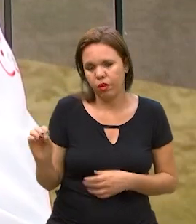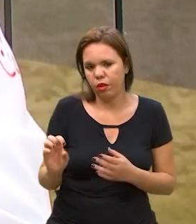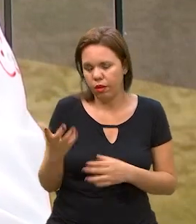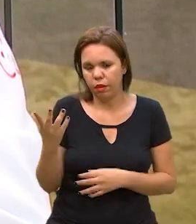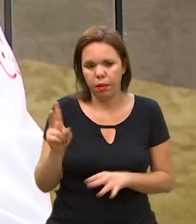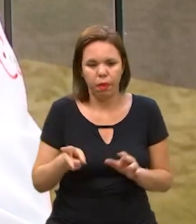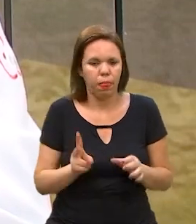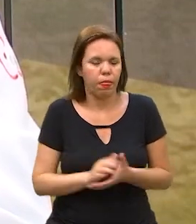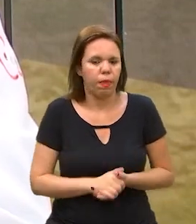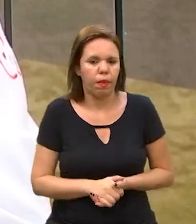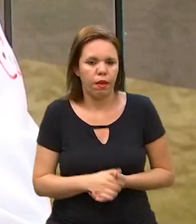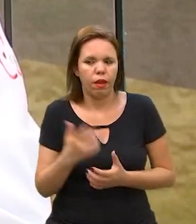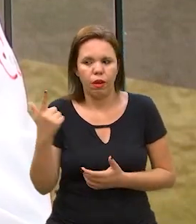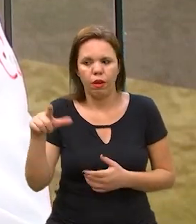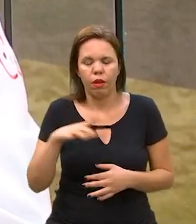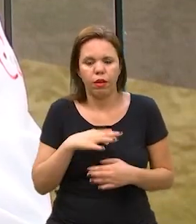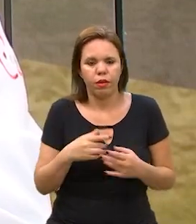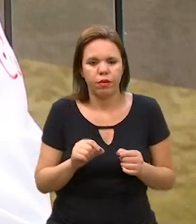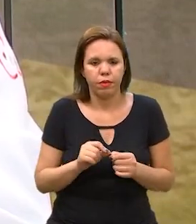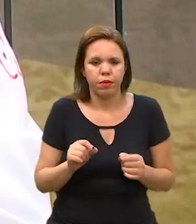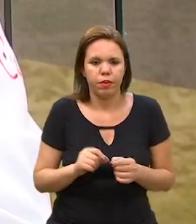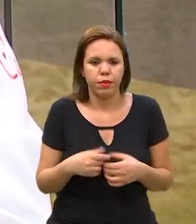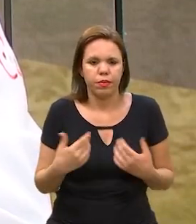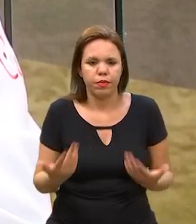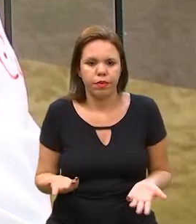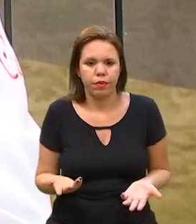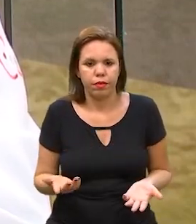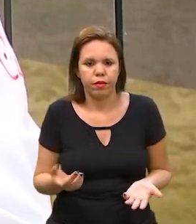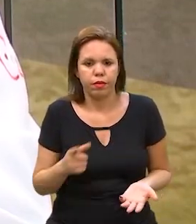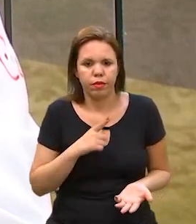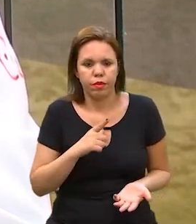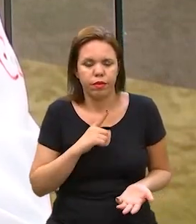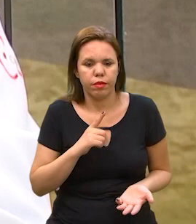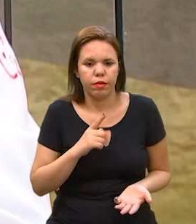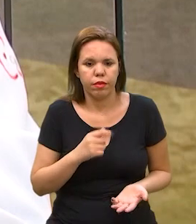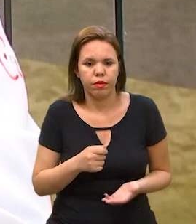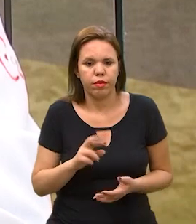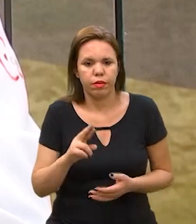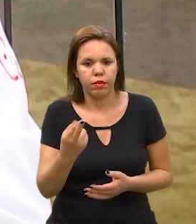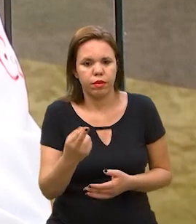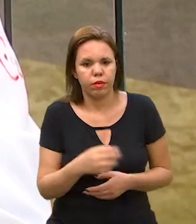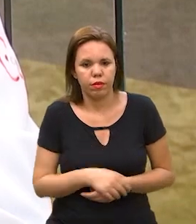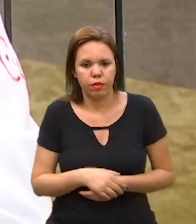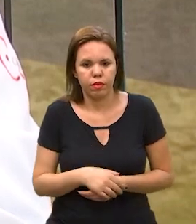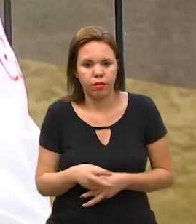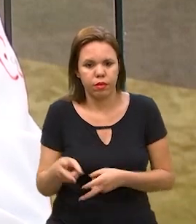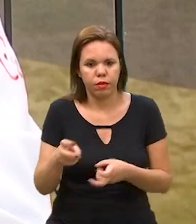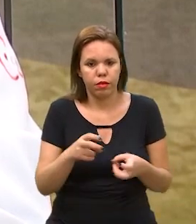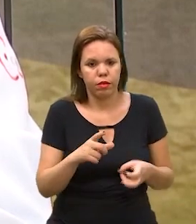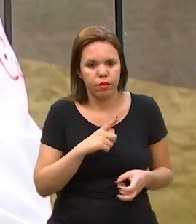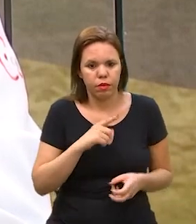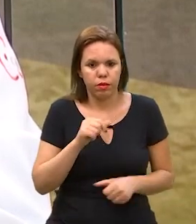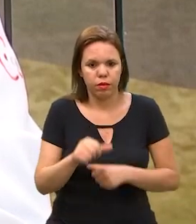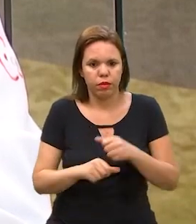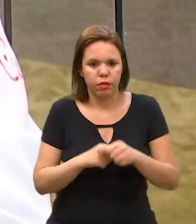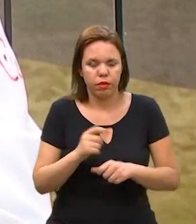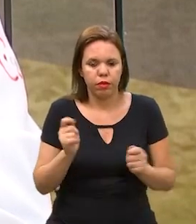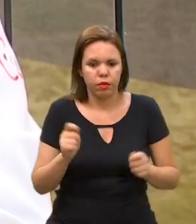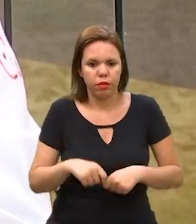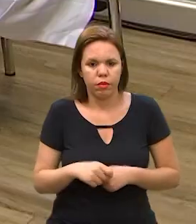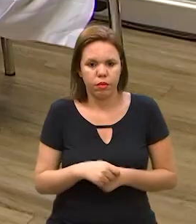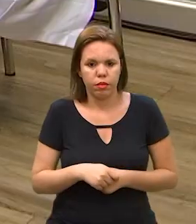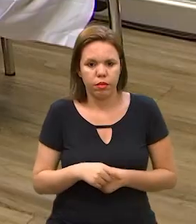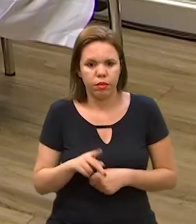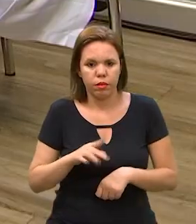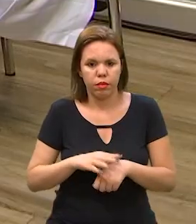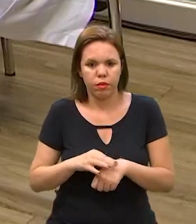sempre acontece, mas ele acontece em outras situações. Então eu tenho um determinado resultado e vejo que ele está alterado